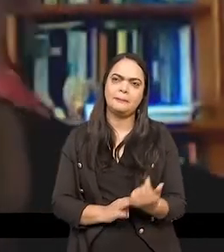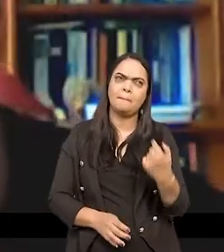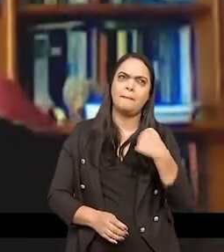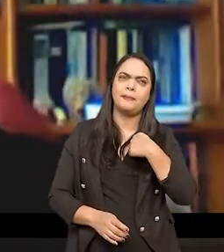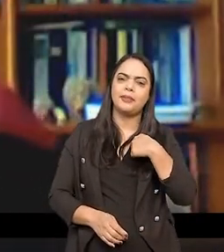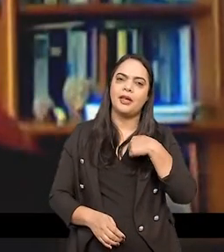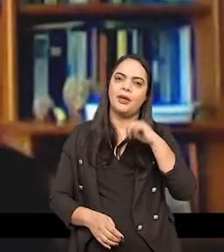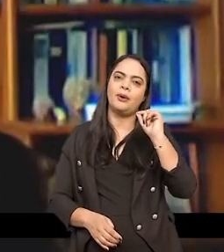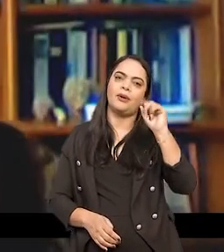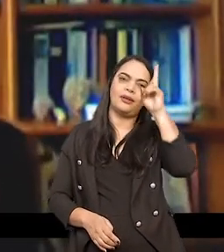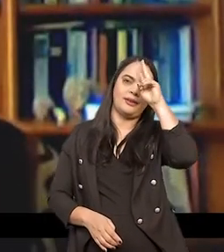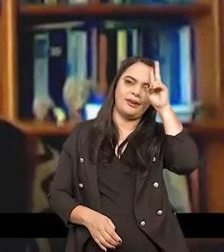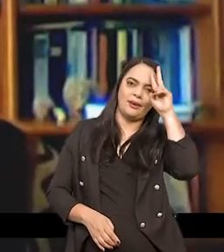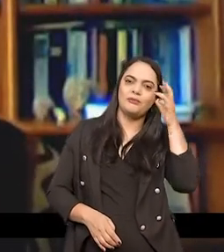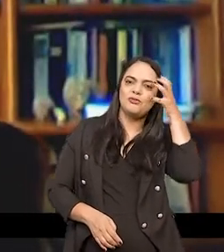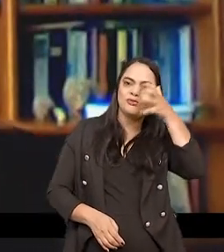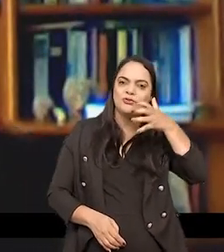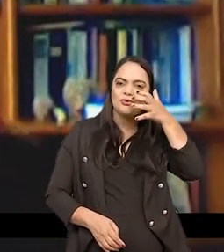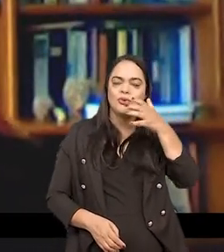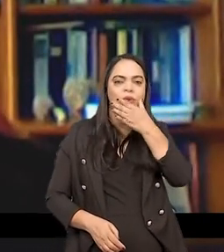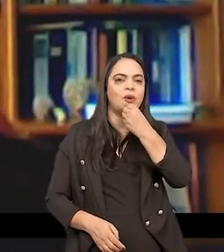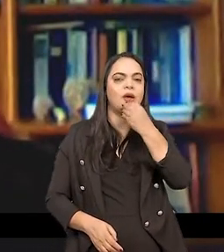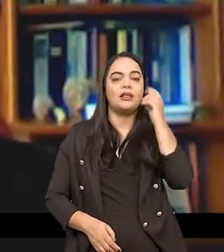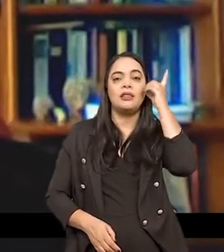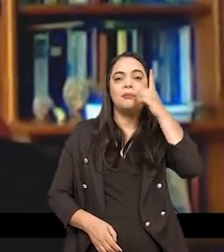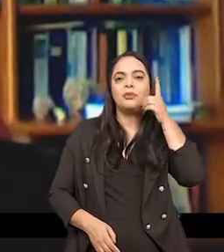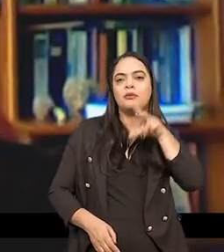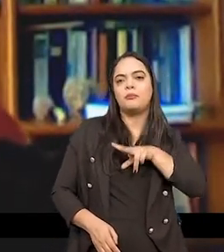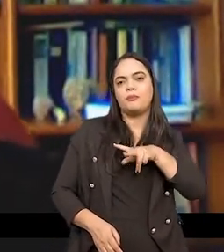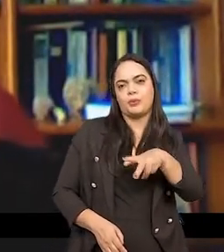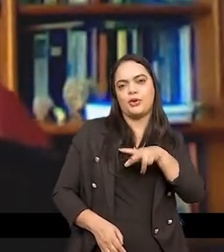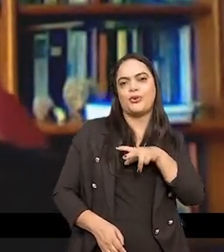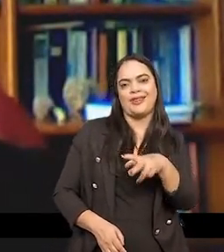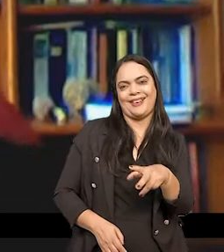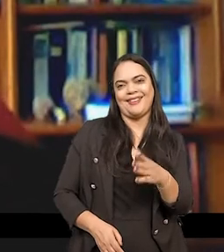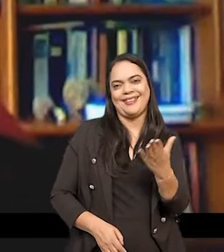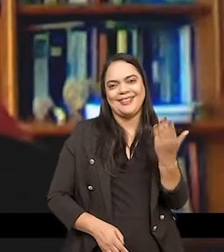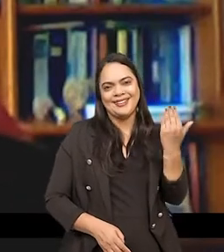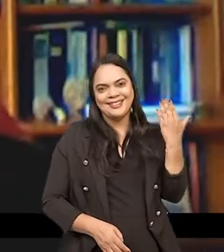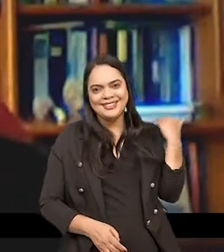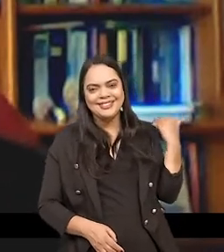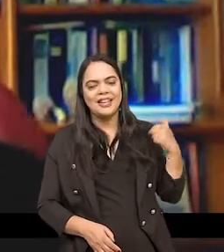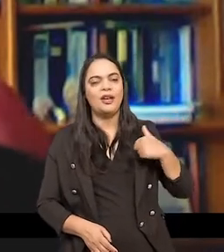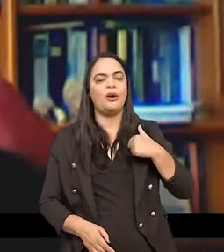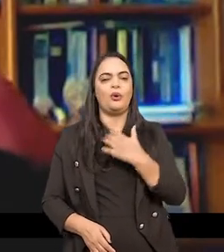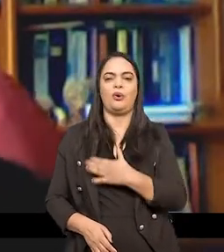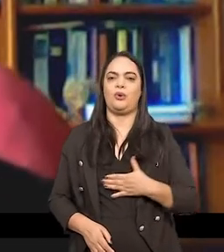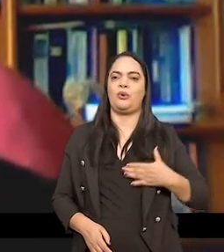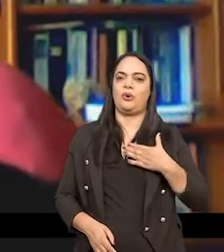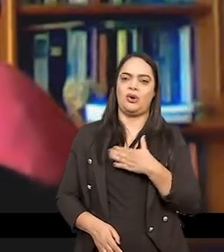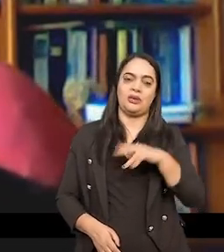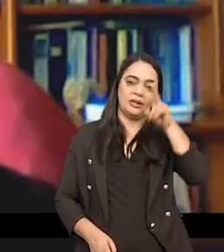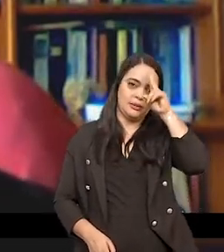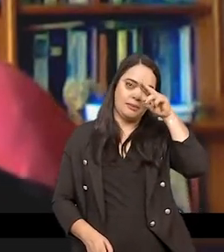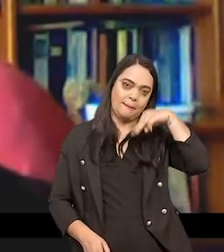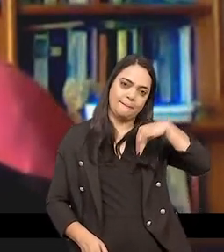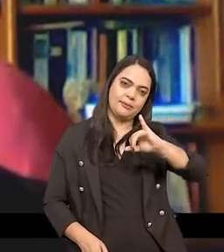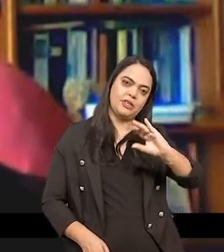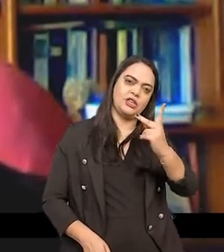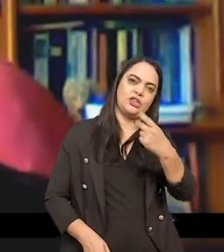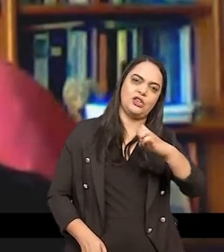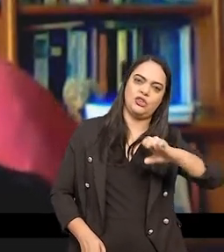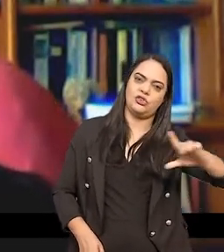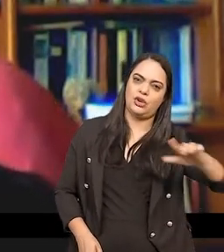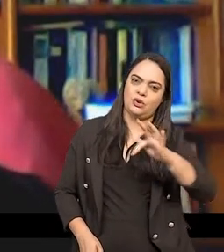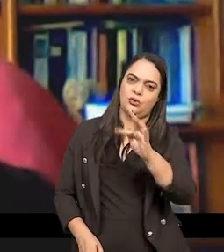daquele deputado português e gosto muito de lembrar sempre do Michel Foucault, que continua sendo aí